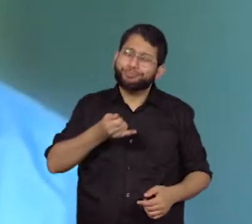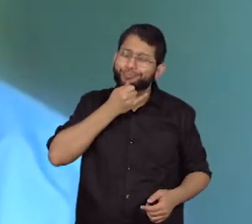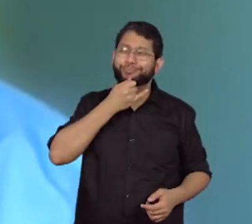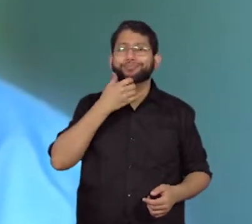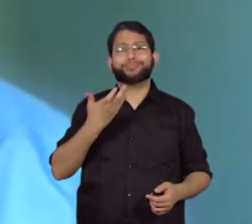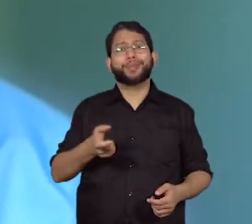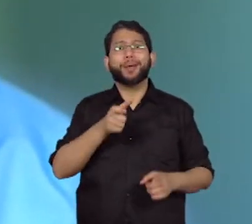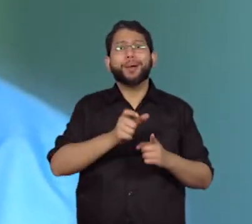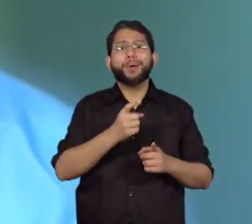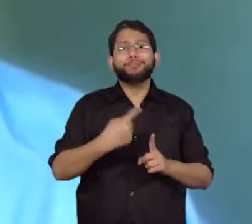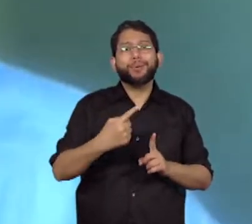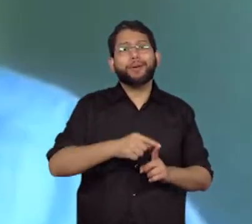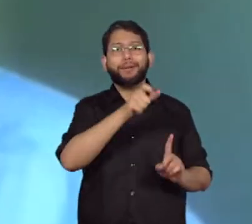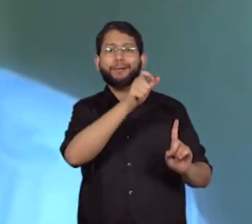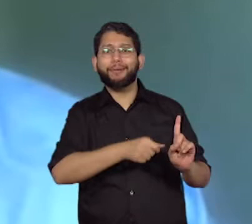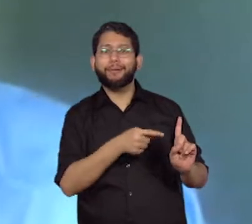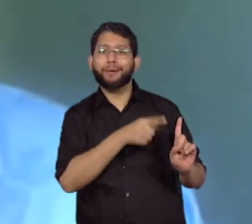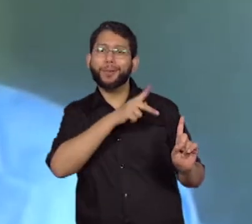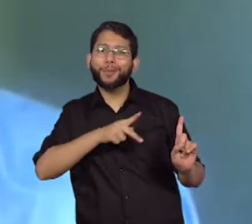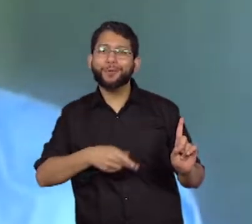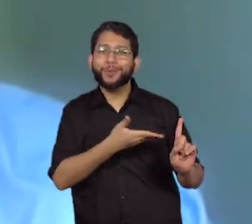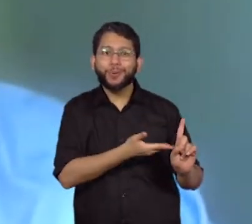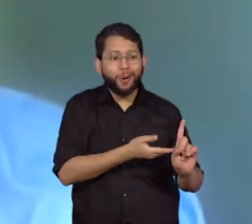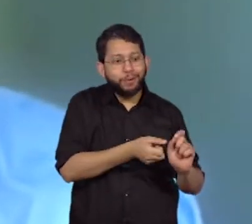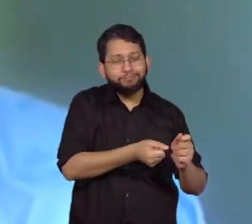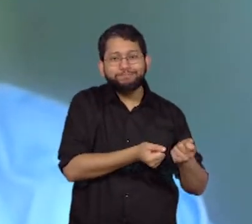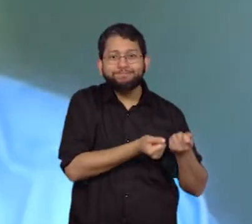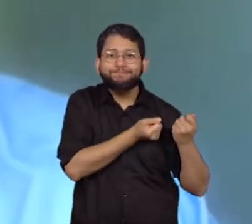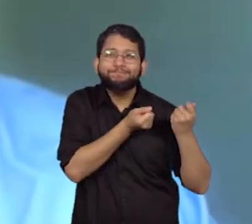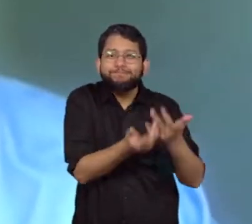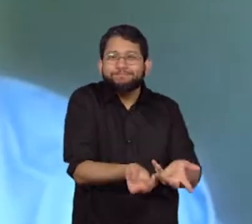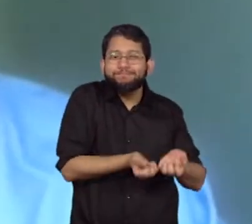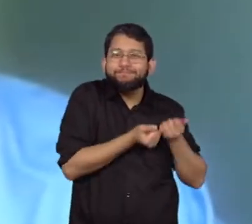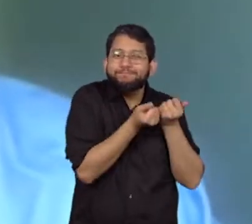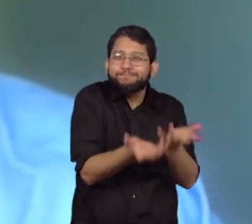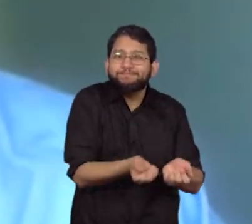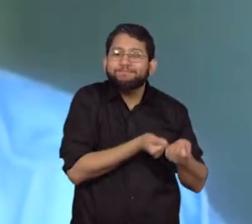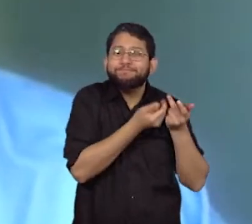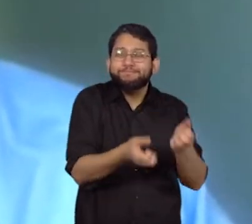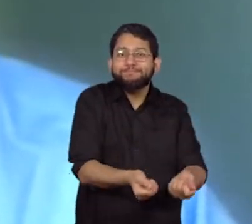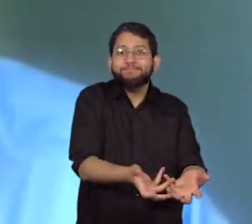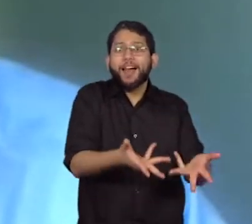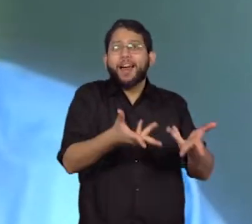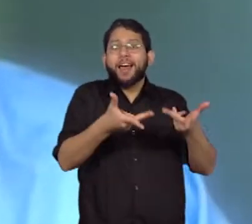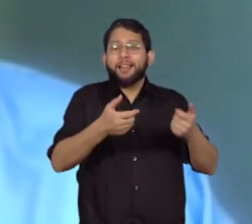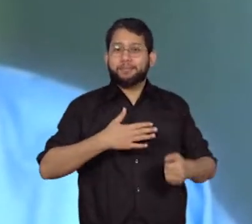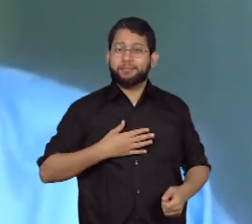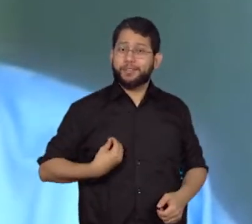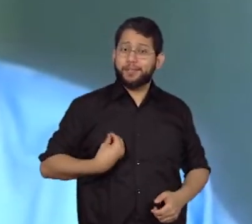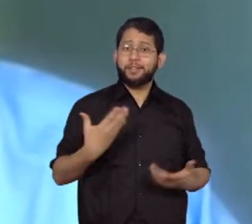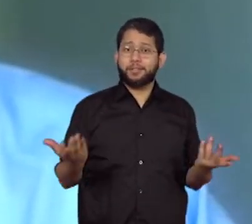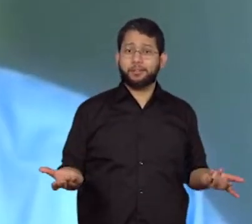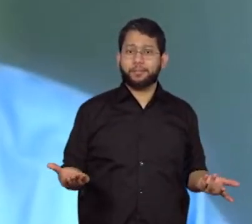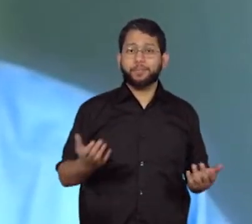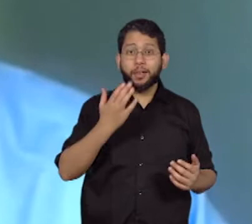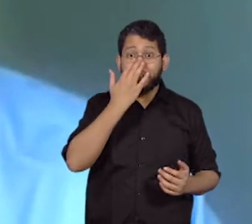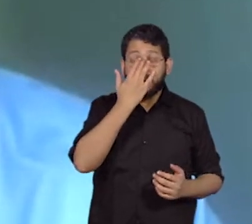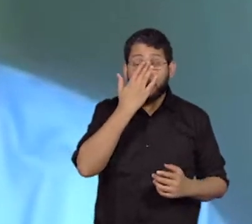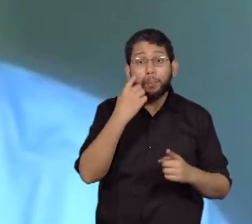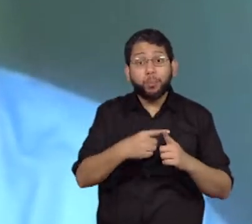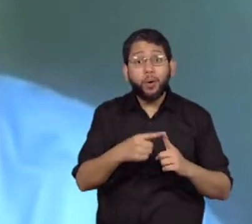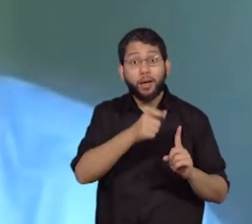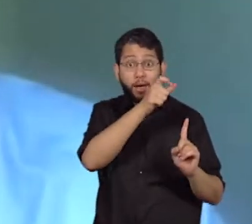triste, porque são essas pessoas que, abnegadas, que abrem mão e